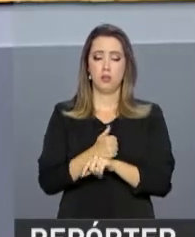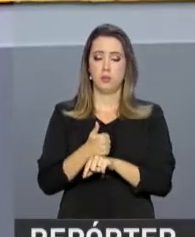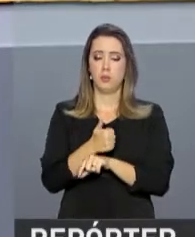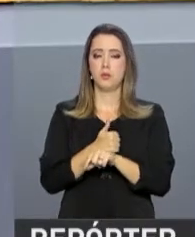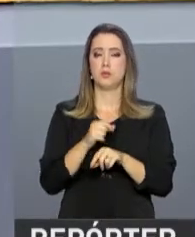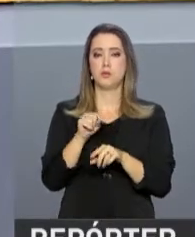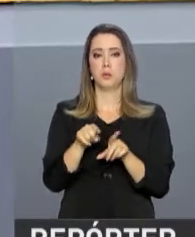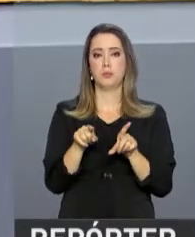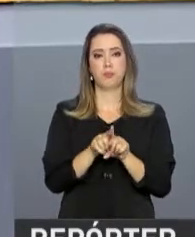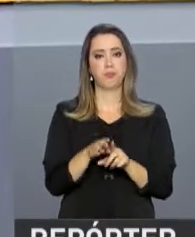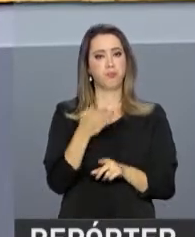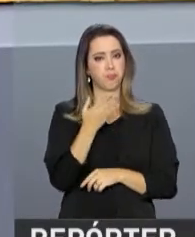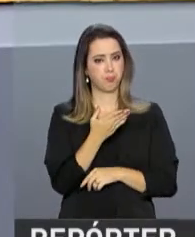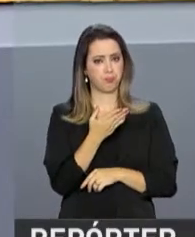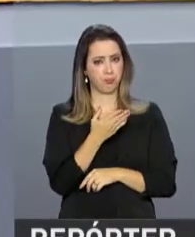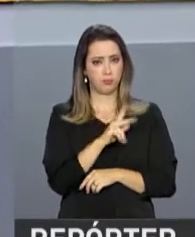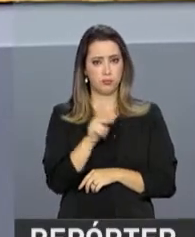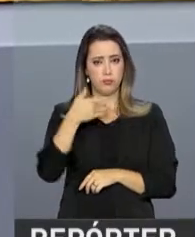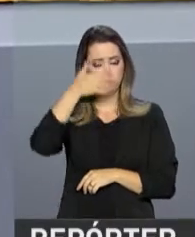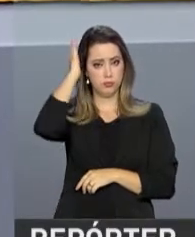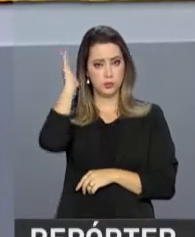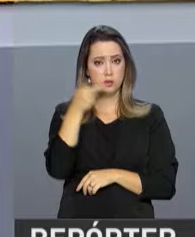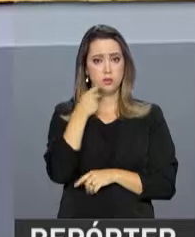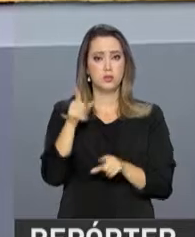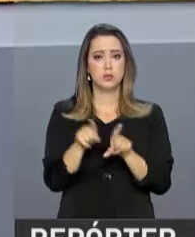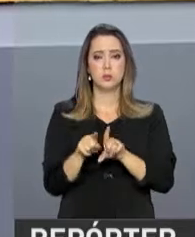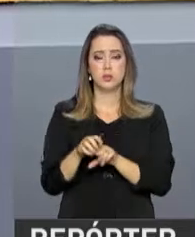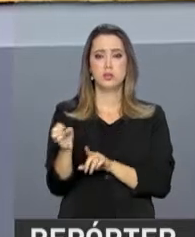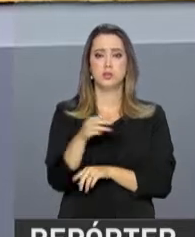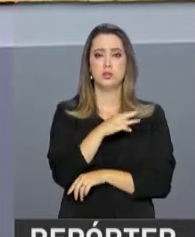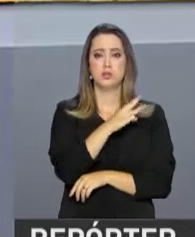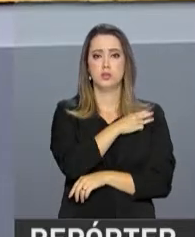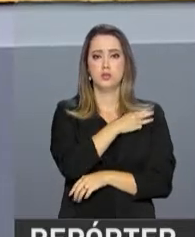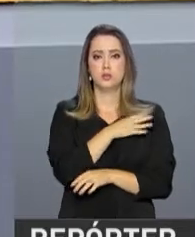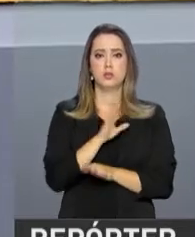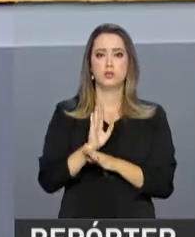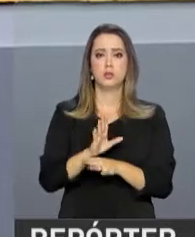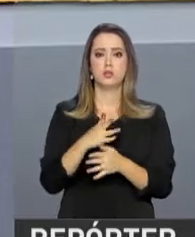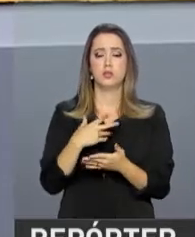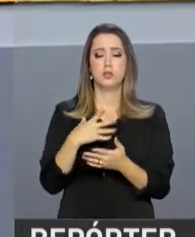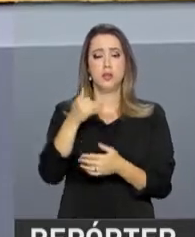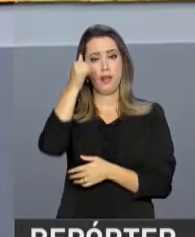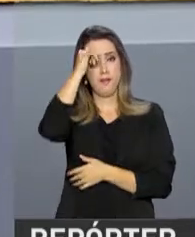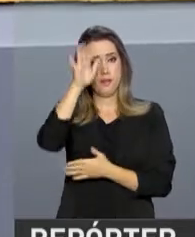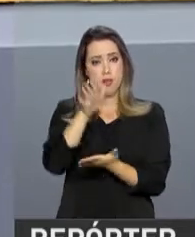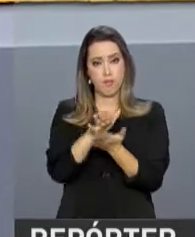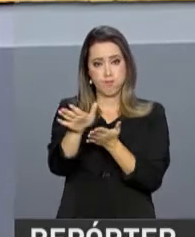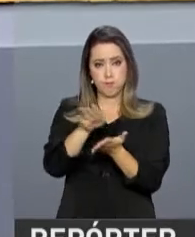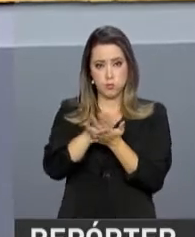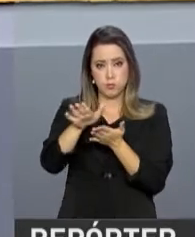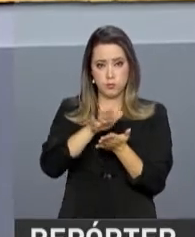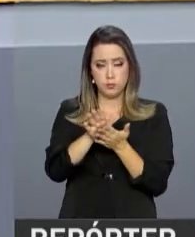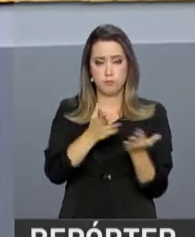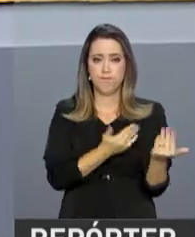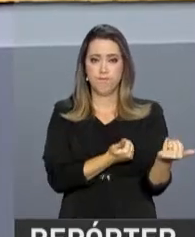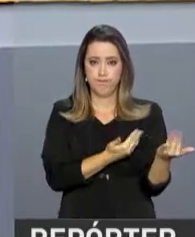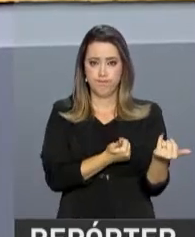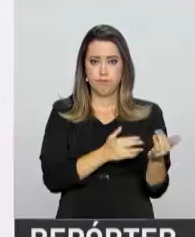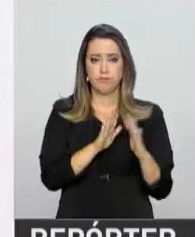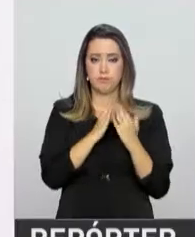presidente em exercício rodrigo maia o novo ensino médio vai ajudar a combater a evasão escolar dos jovens brasileiros